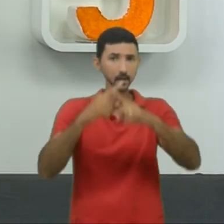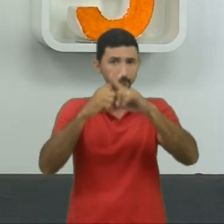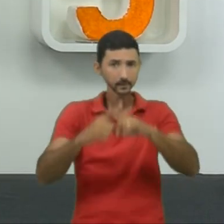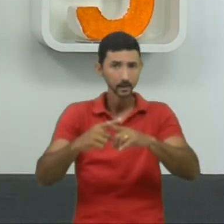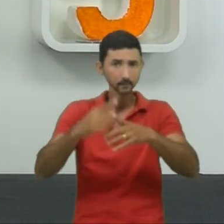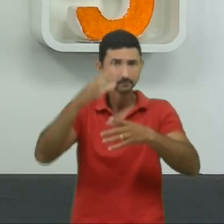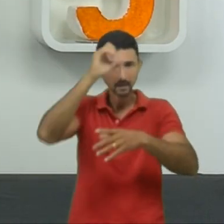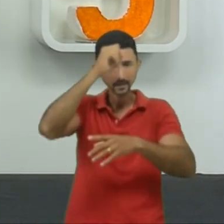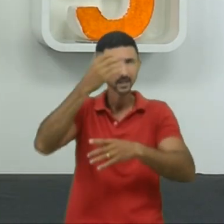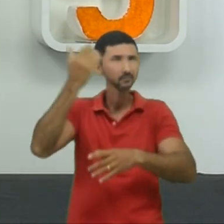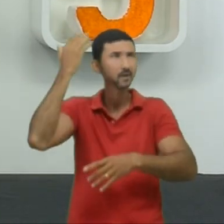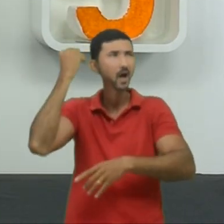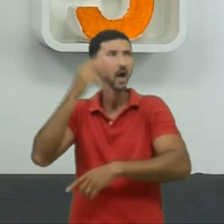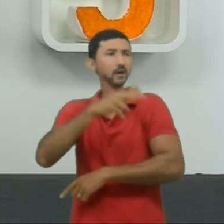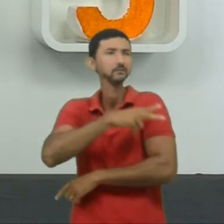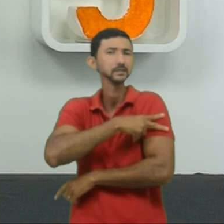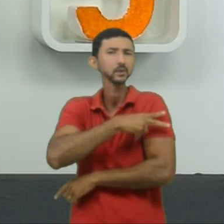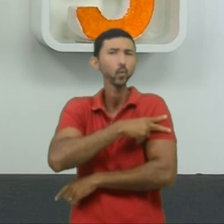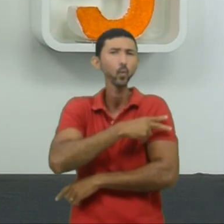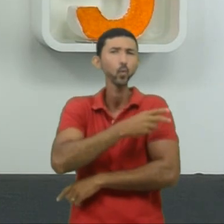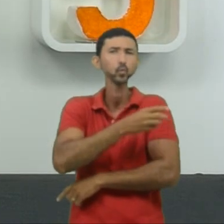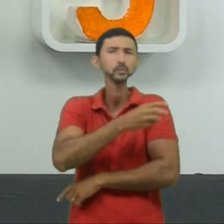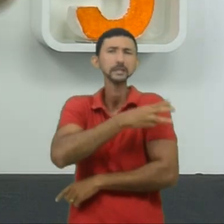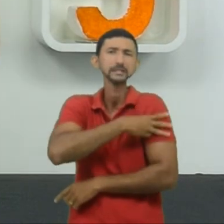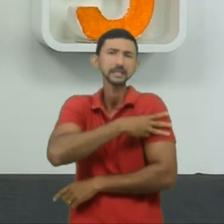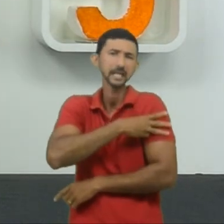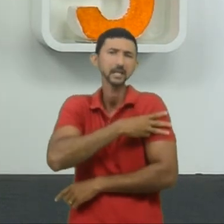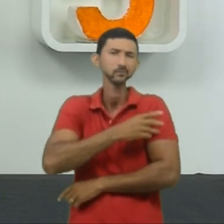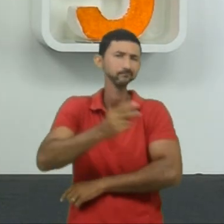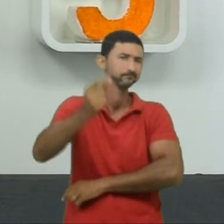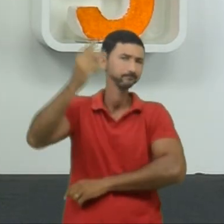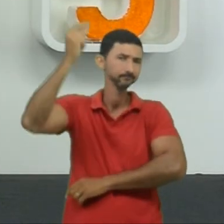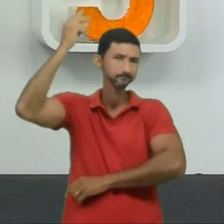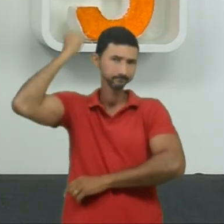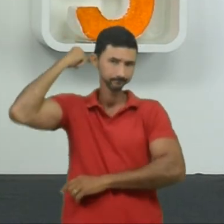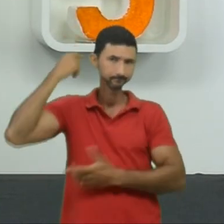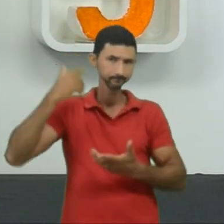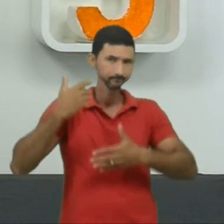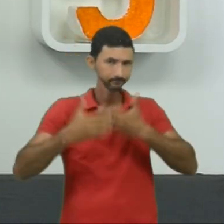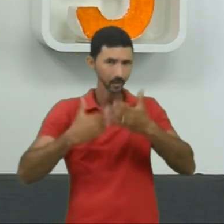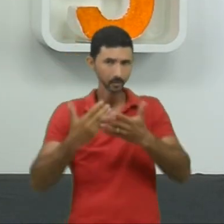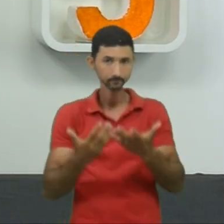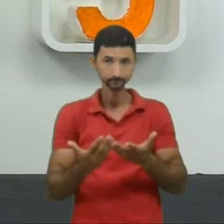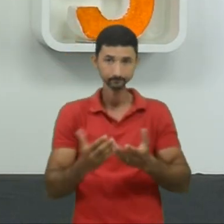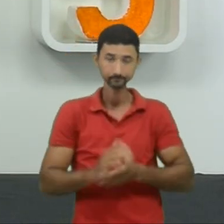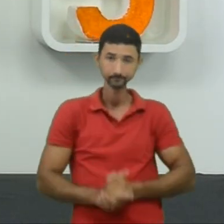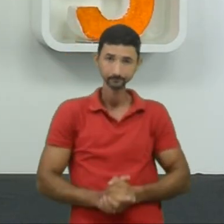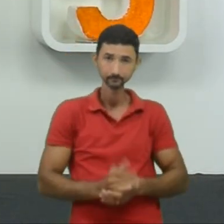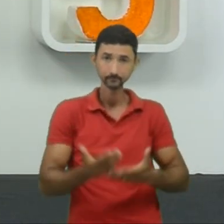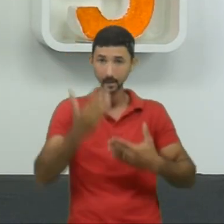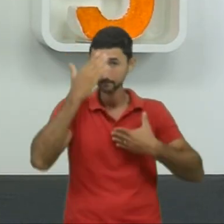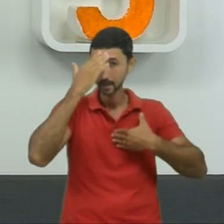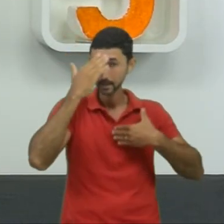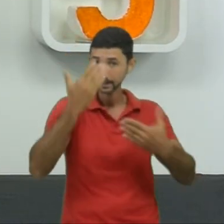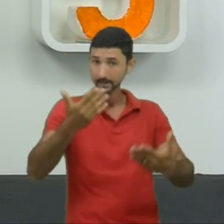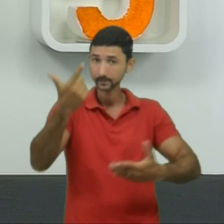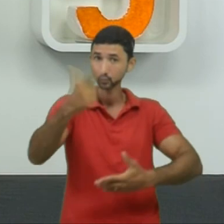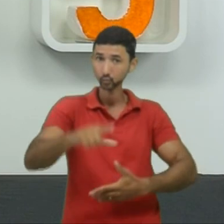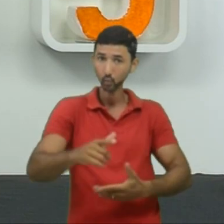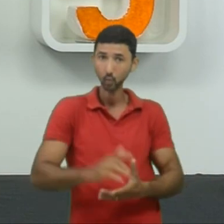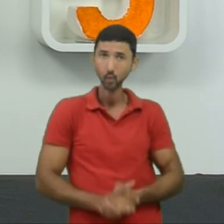no segundo, terceiro ano, né? Lembra lá bons tempos, né? Então, desde já a gente agradece